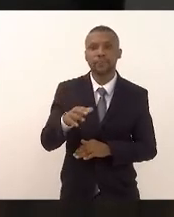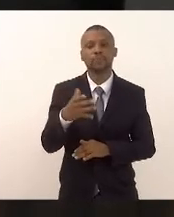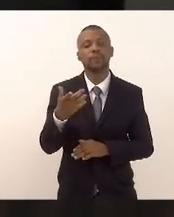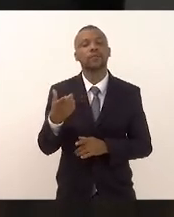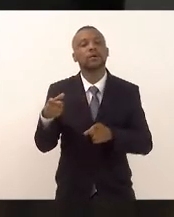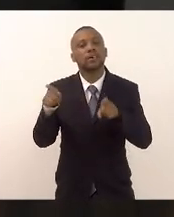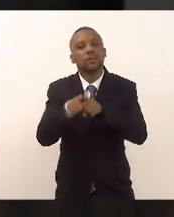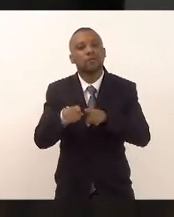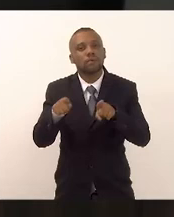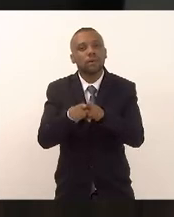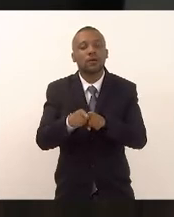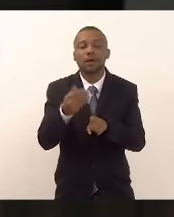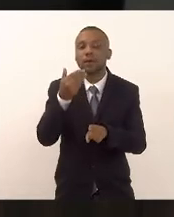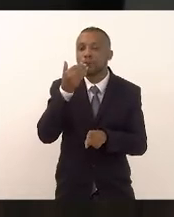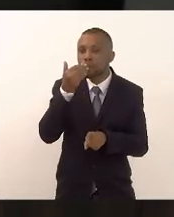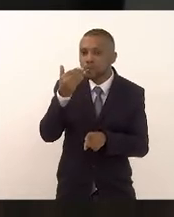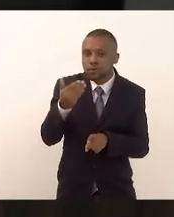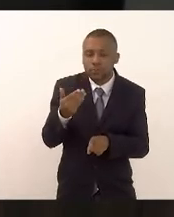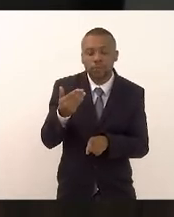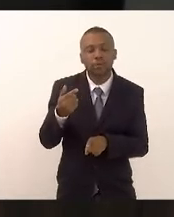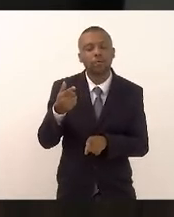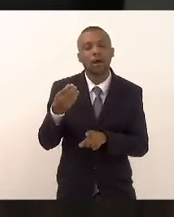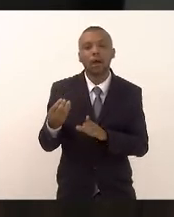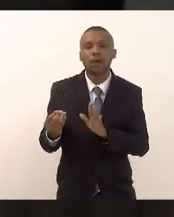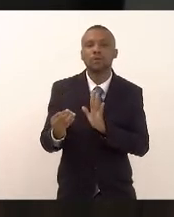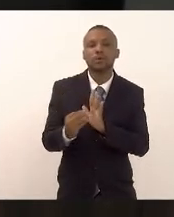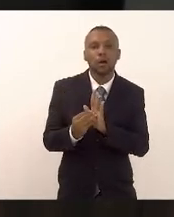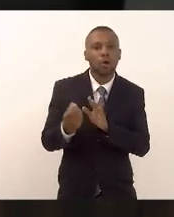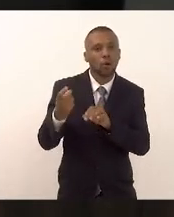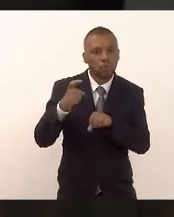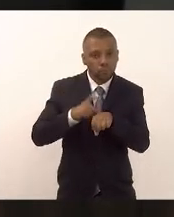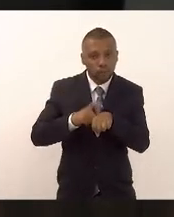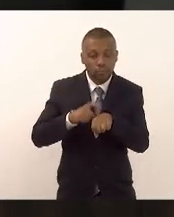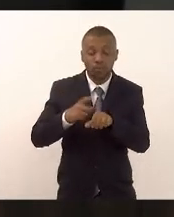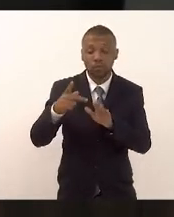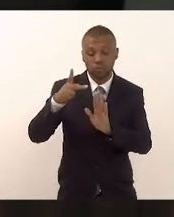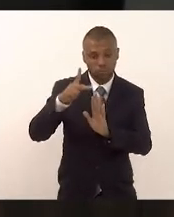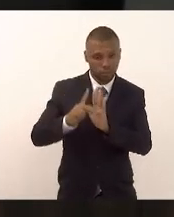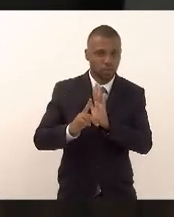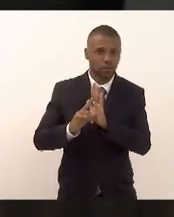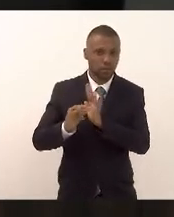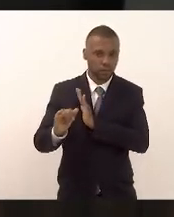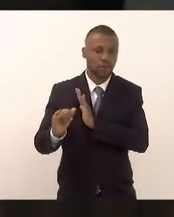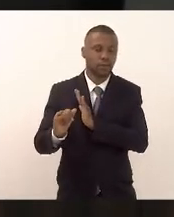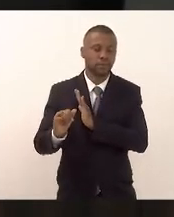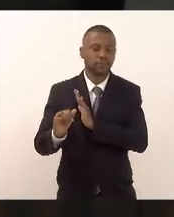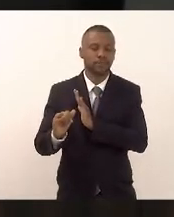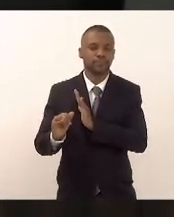Requer a inclusão na ordem do dia dos seguintes projetos de lei: